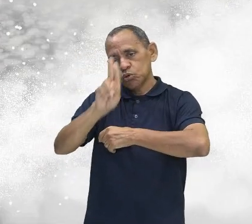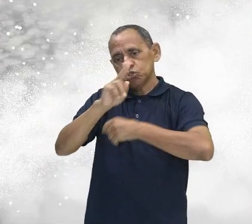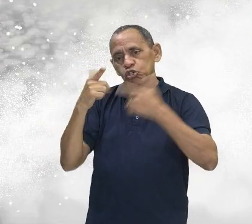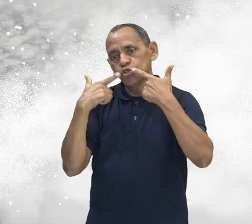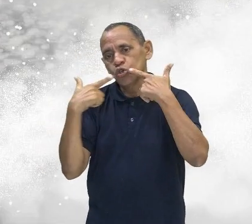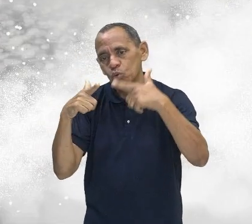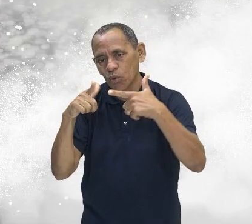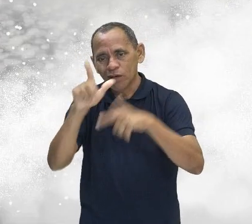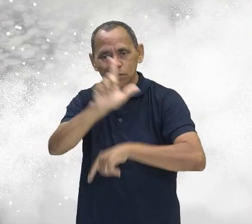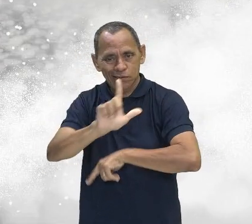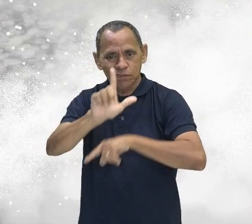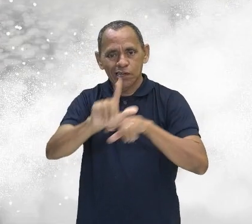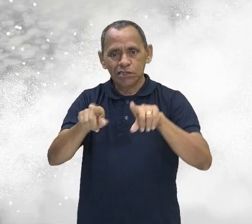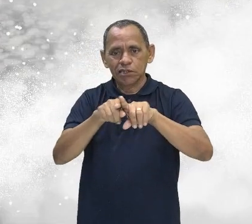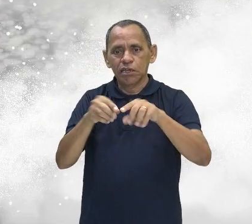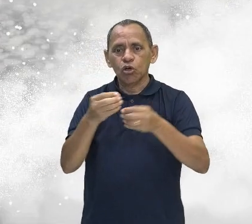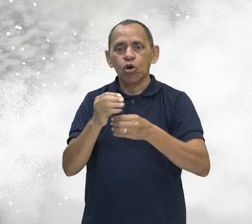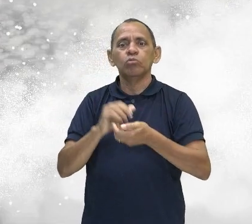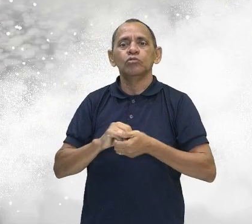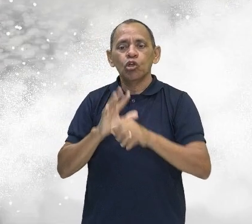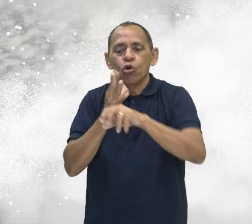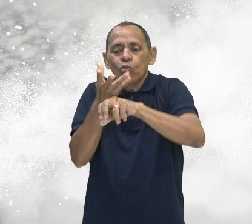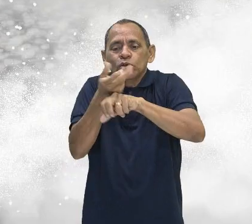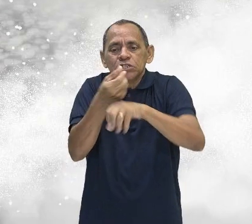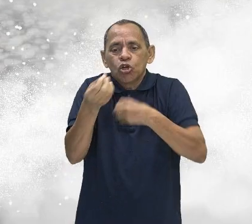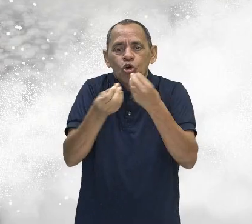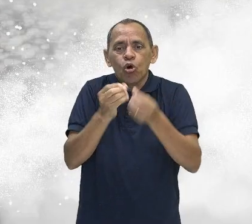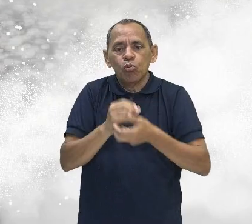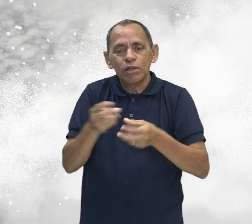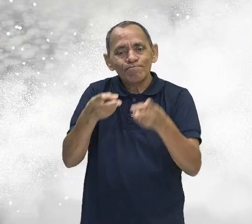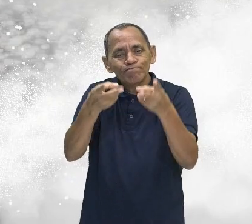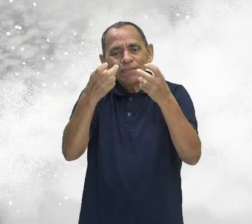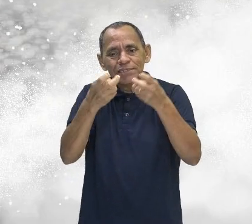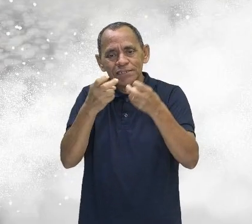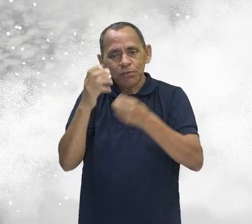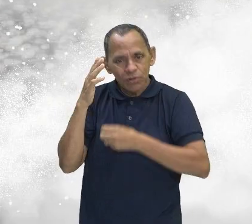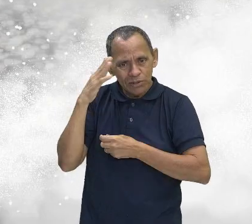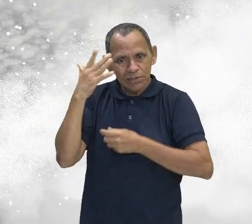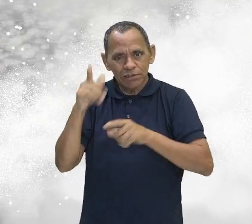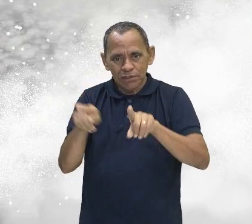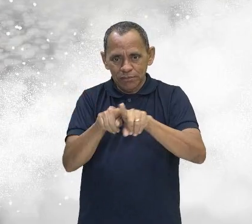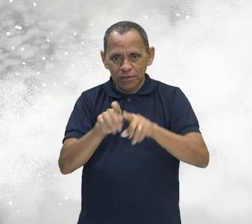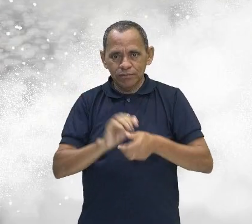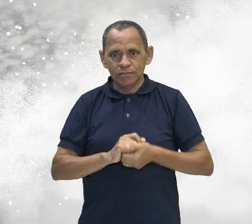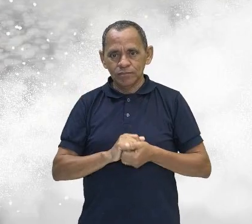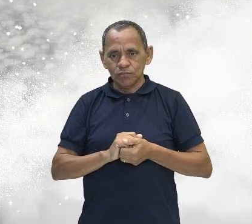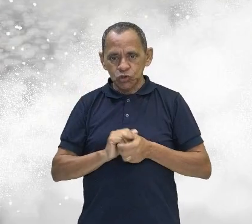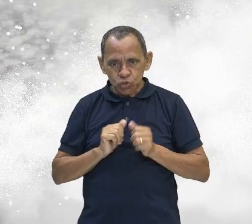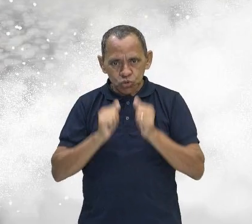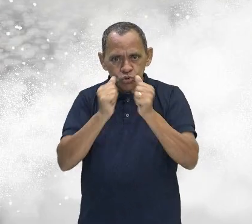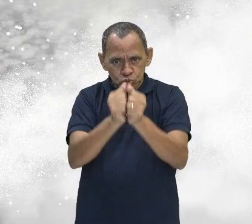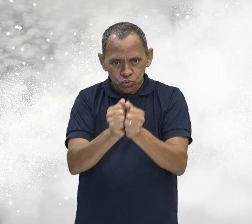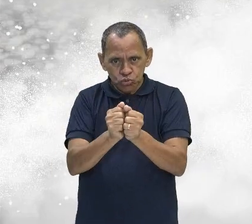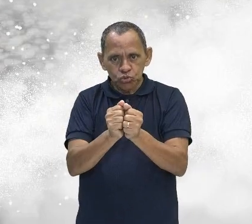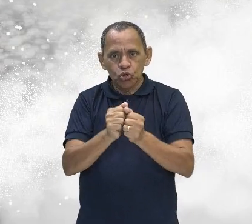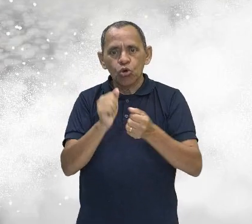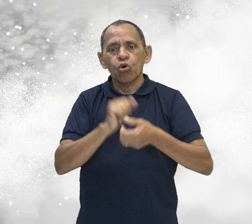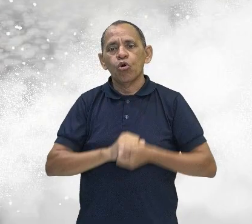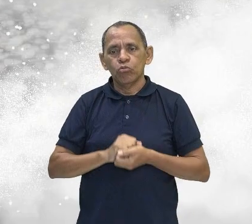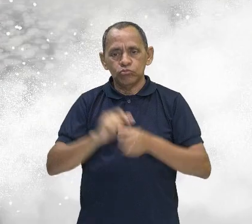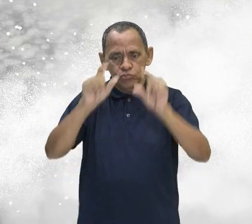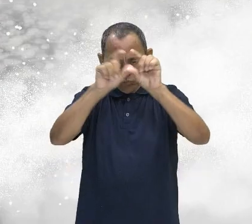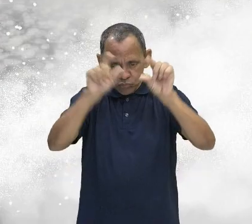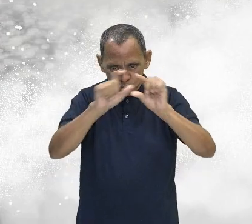convencer sobre a forma como ele enxerga a situação. Então nós vamos acompanhar a declamação deste